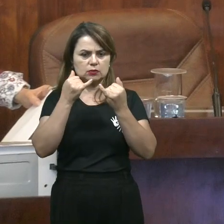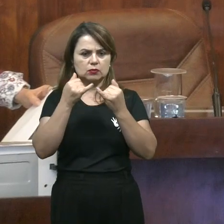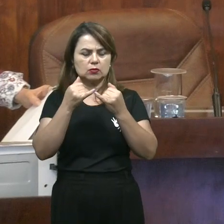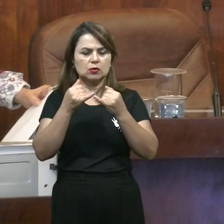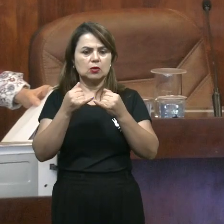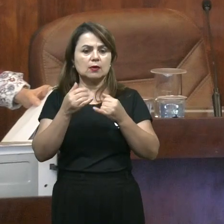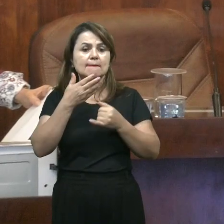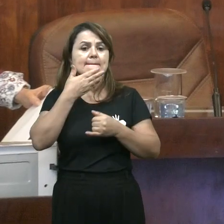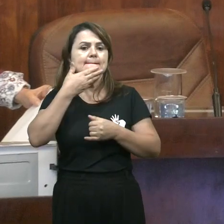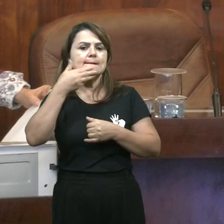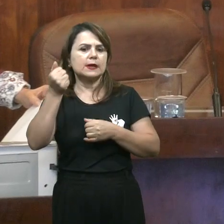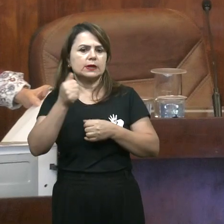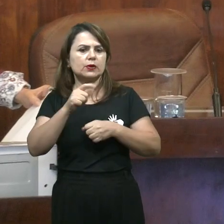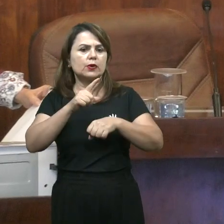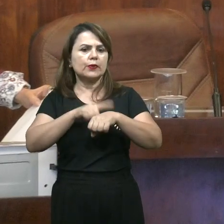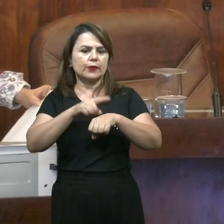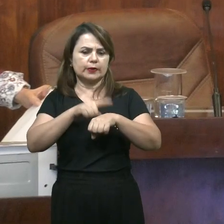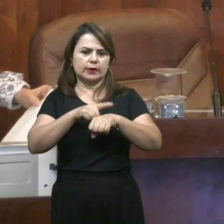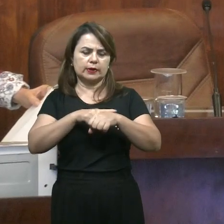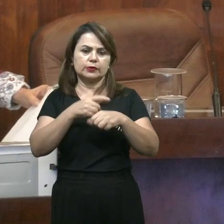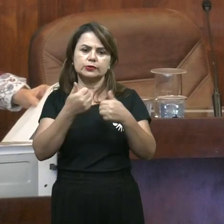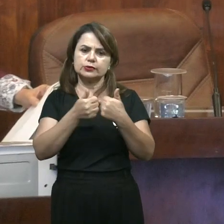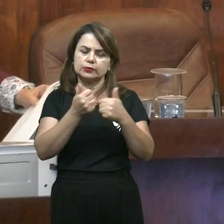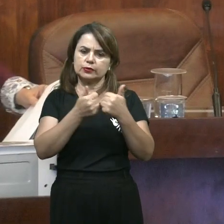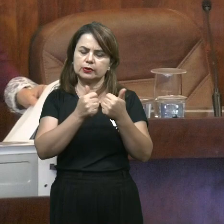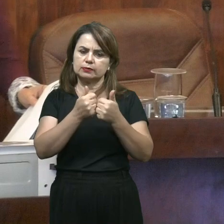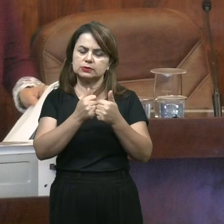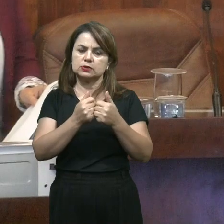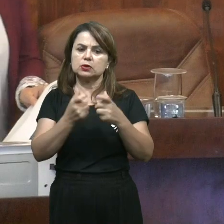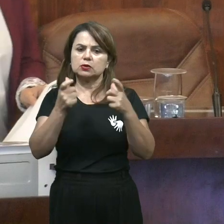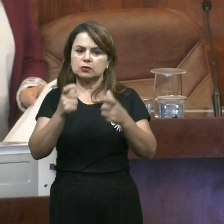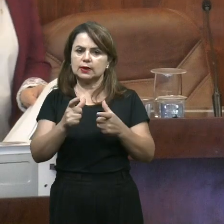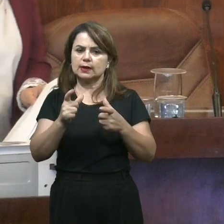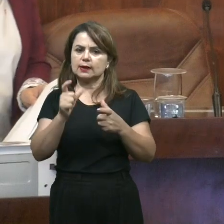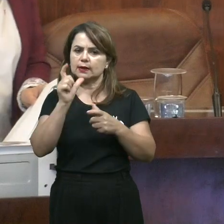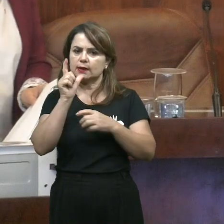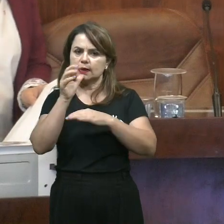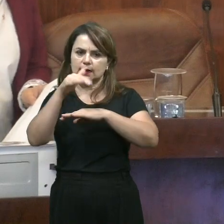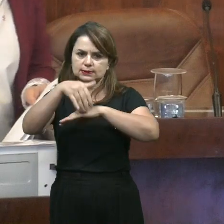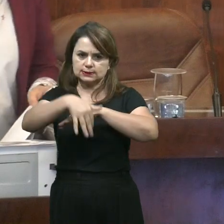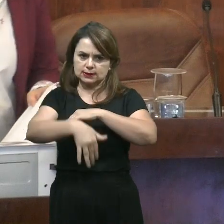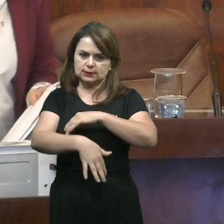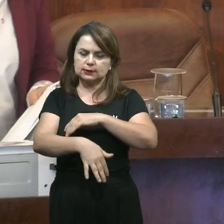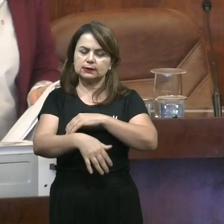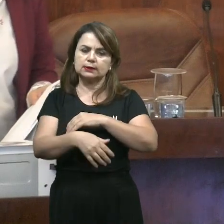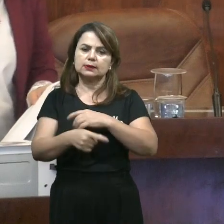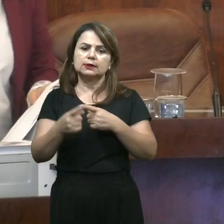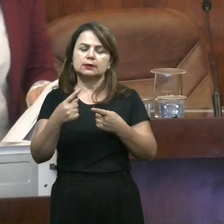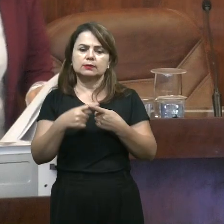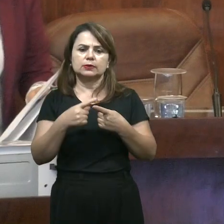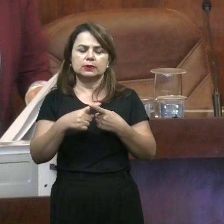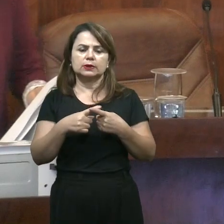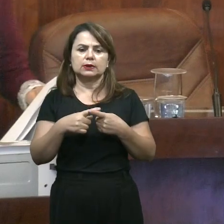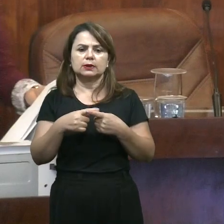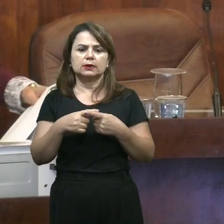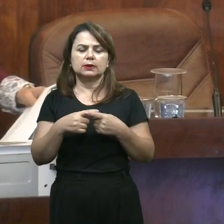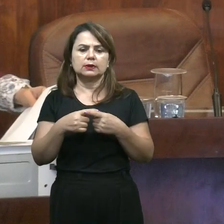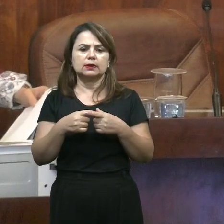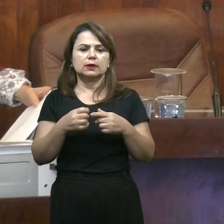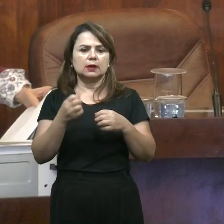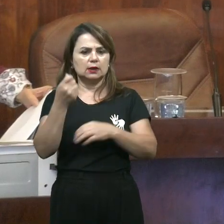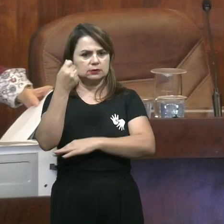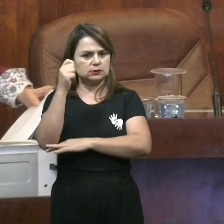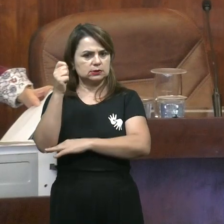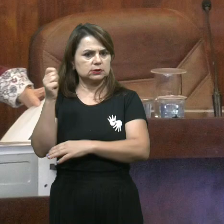horários de ônibus que servem na Avenida Cascata, evitando esforço junto à Associação Mariliense de Transporte Urbano,